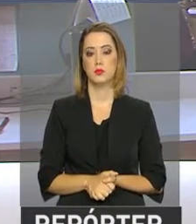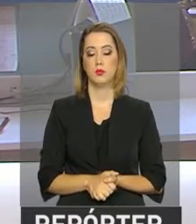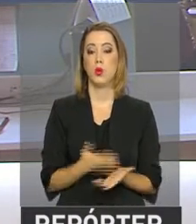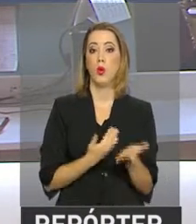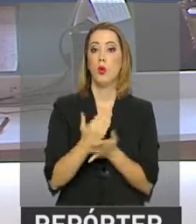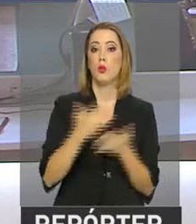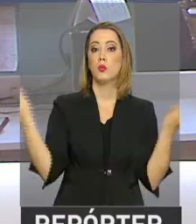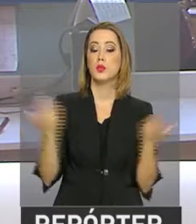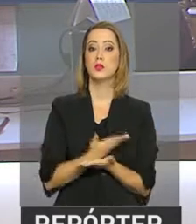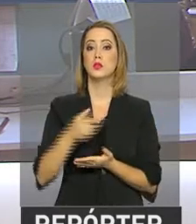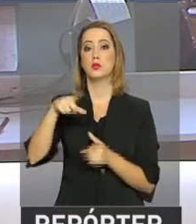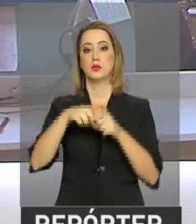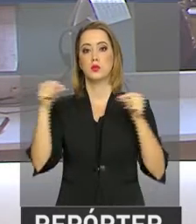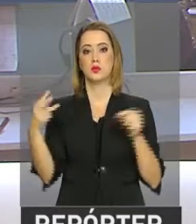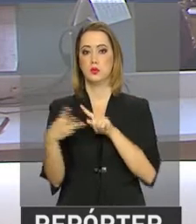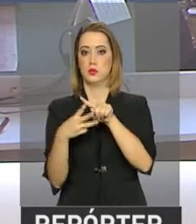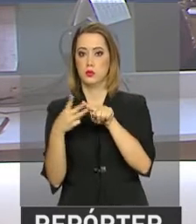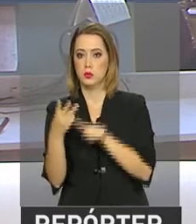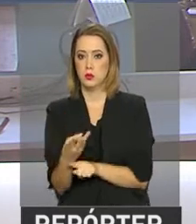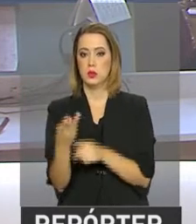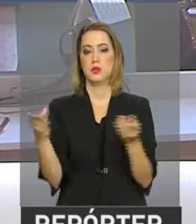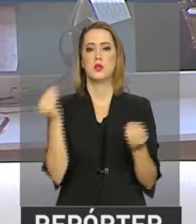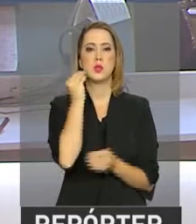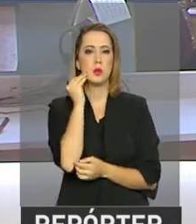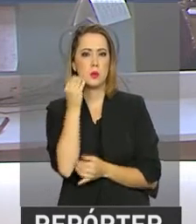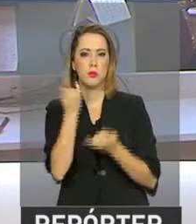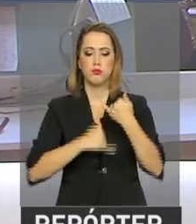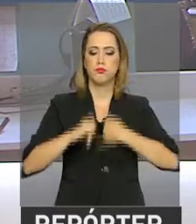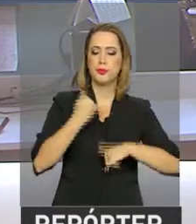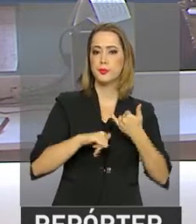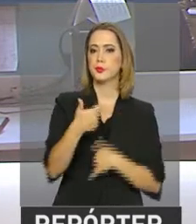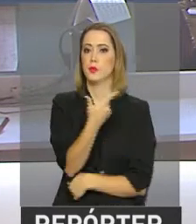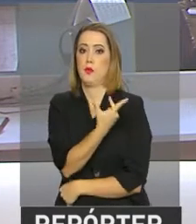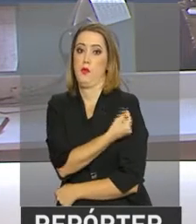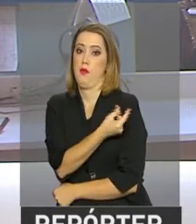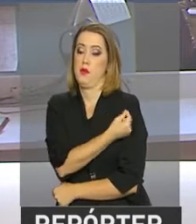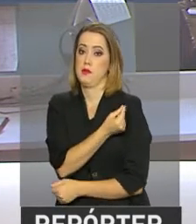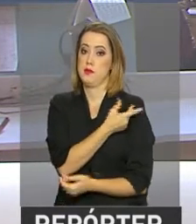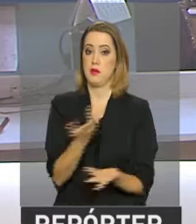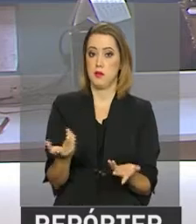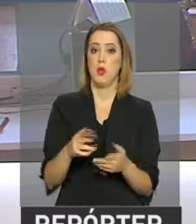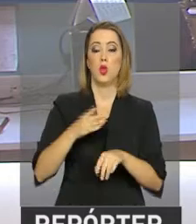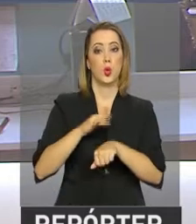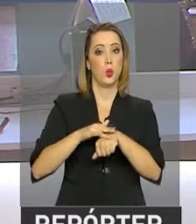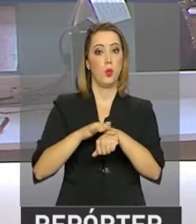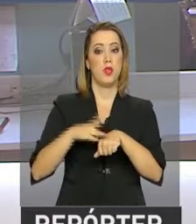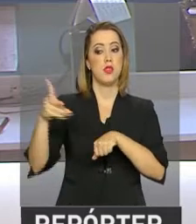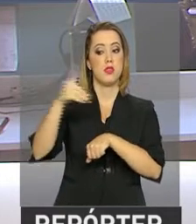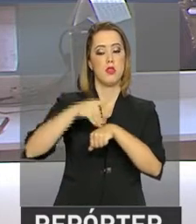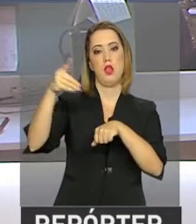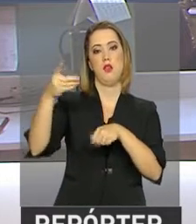hoje em brasília terceira e última etapa de testes em humanos da vacina brasileira contra a dengue cerca de 1200 pessoas com